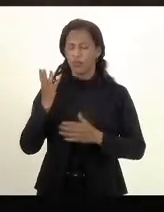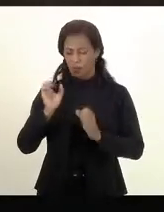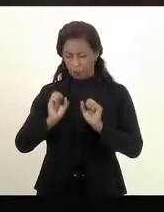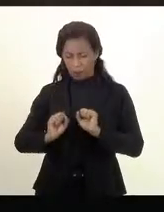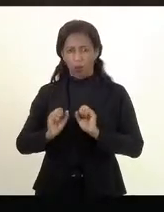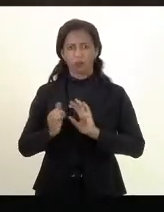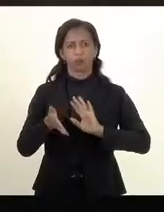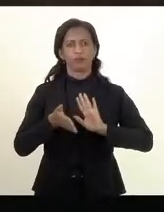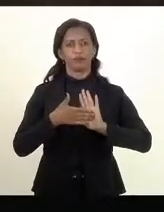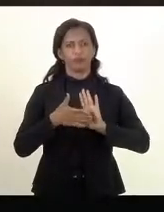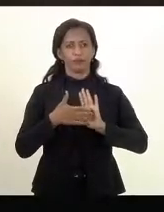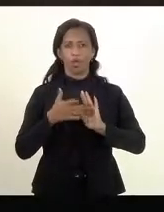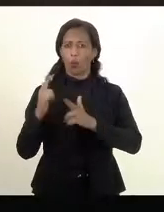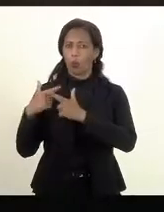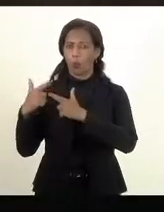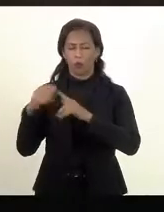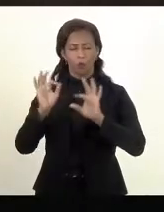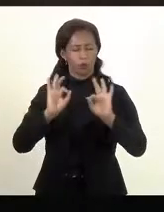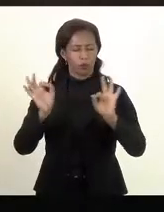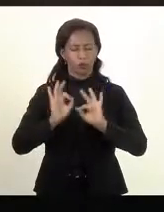projeto do Minc, não há problema algum.